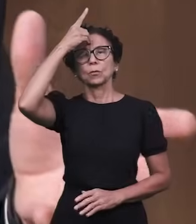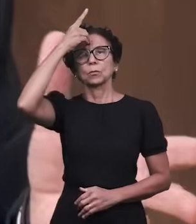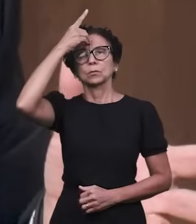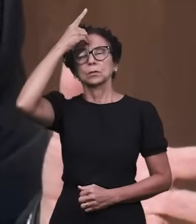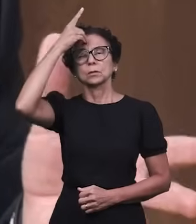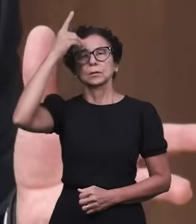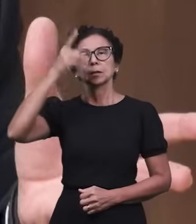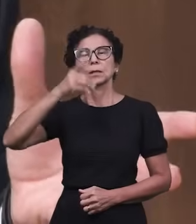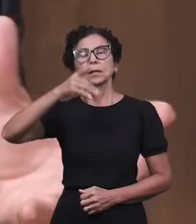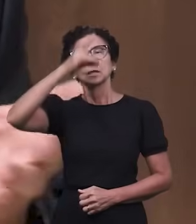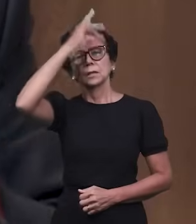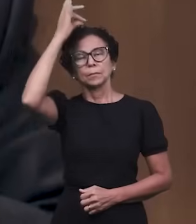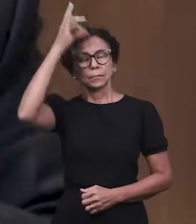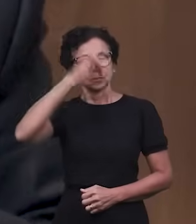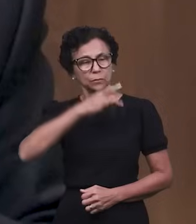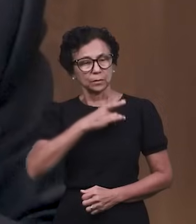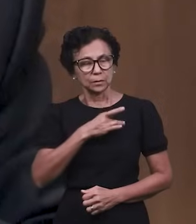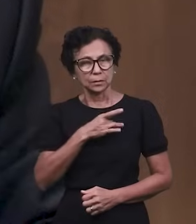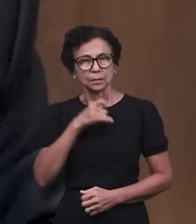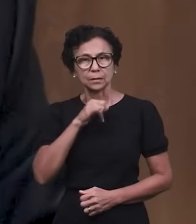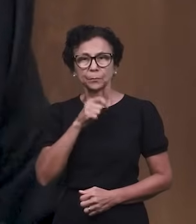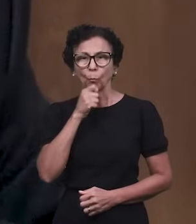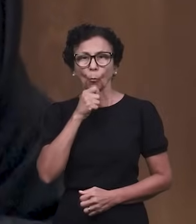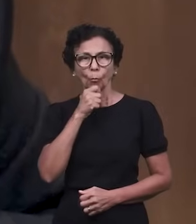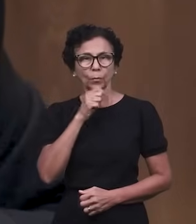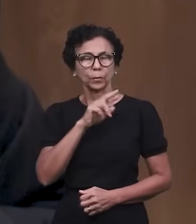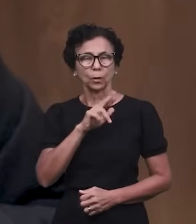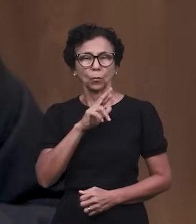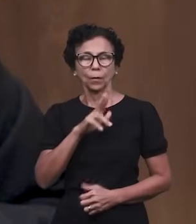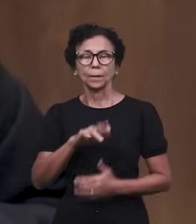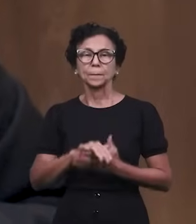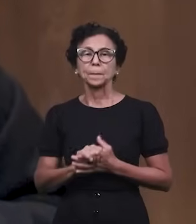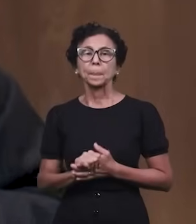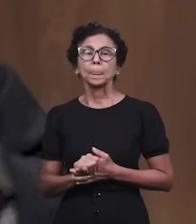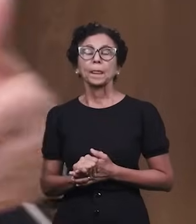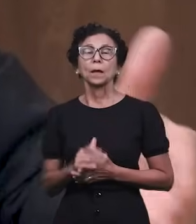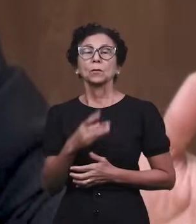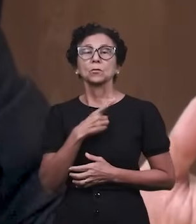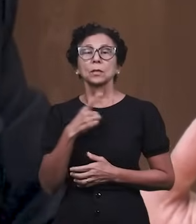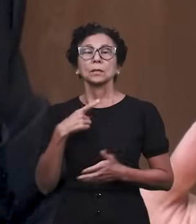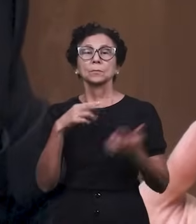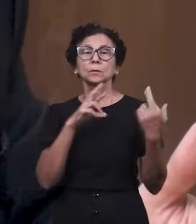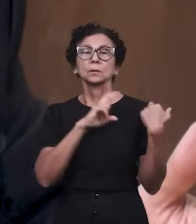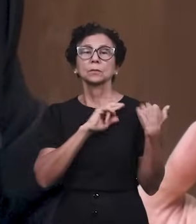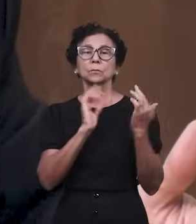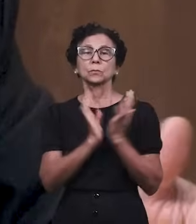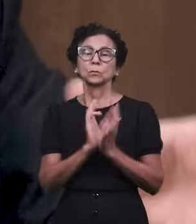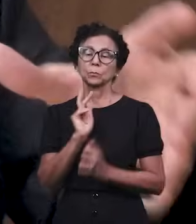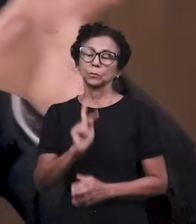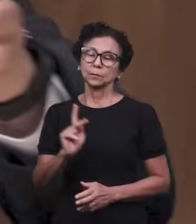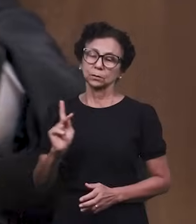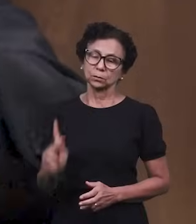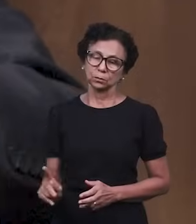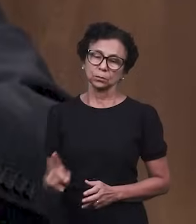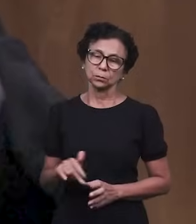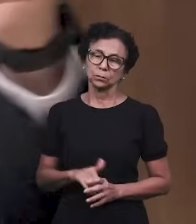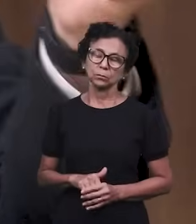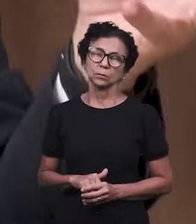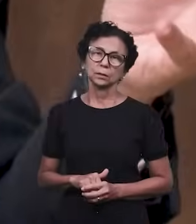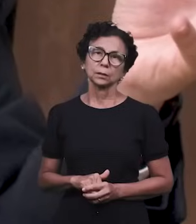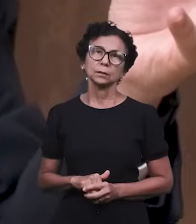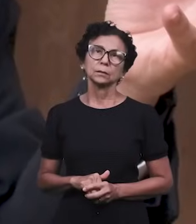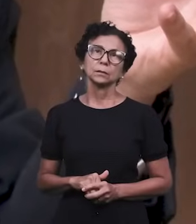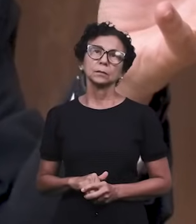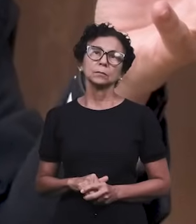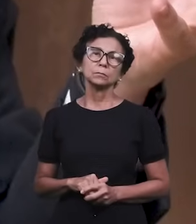quem ainda não é batizado, o diácono responsável pelas professoras, a mesma forma. Então, você pode